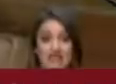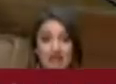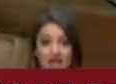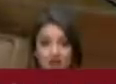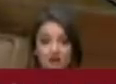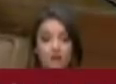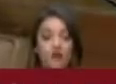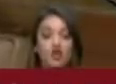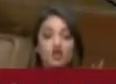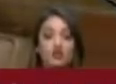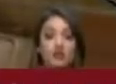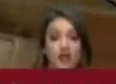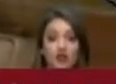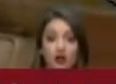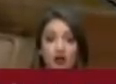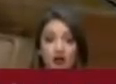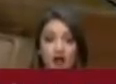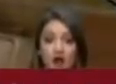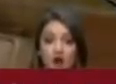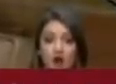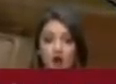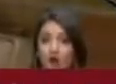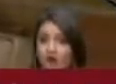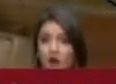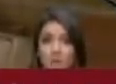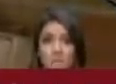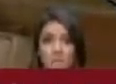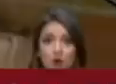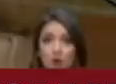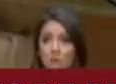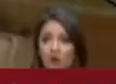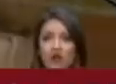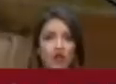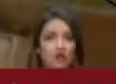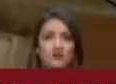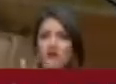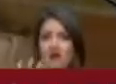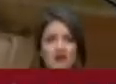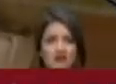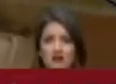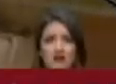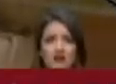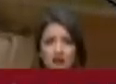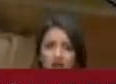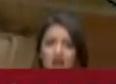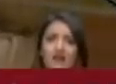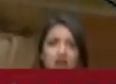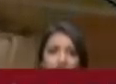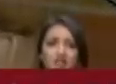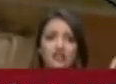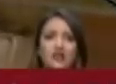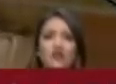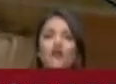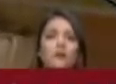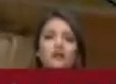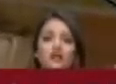nova lei, que não estava vigente quando ele falava. Essa questão de falar na rede social, Cristina,